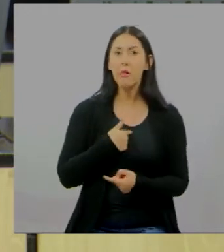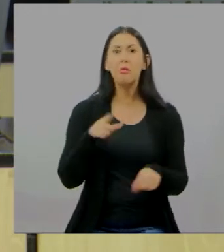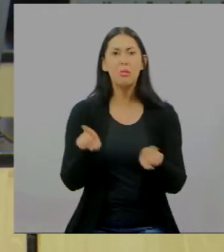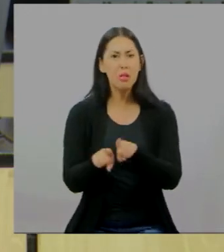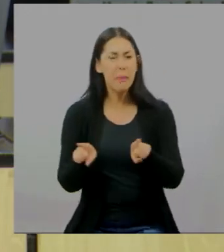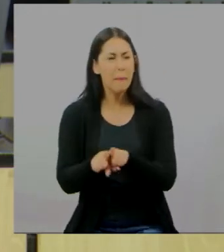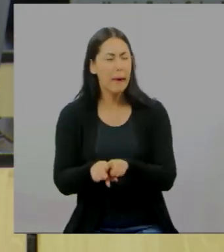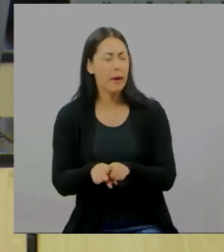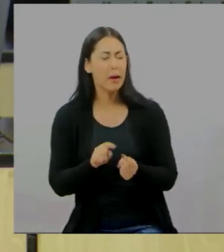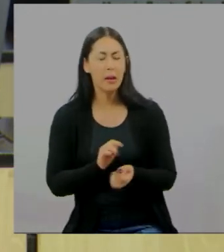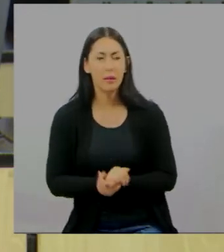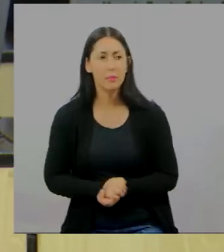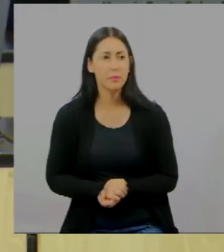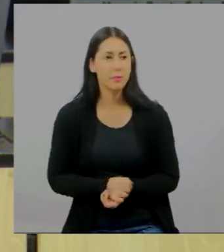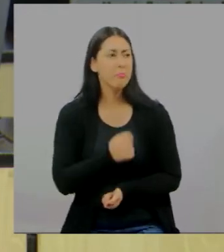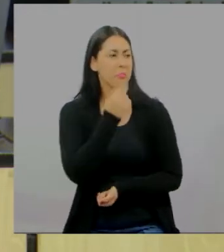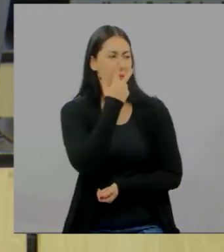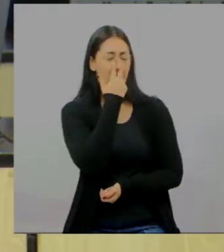assim...